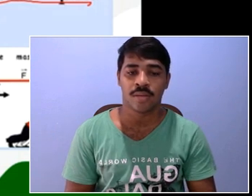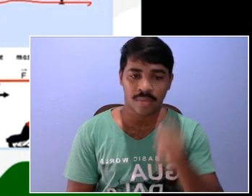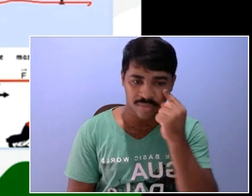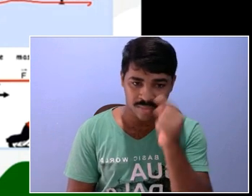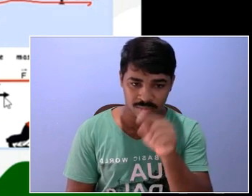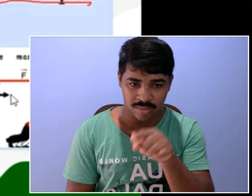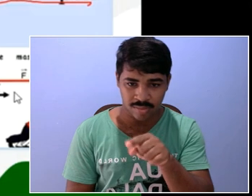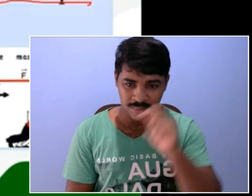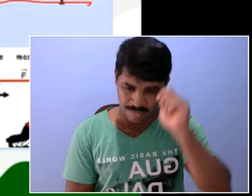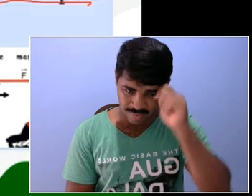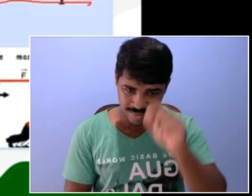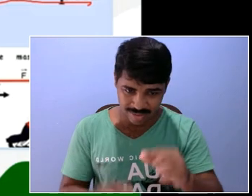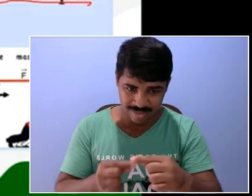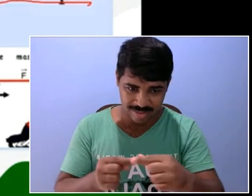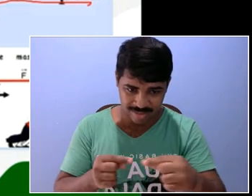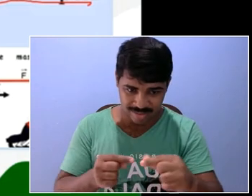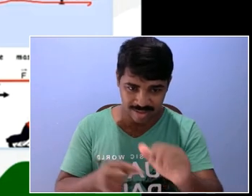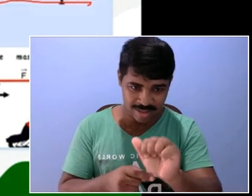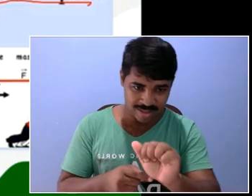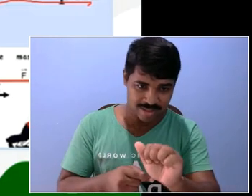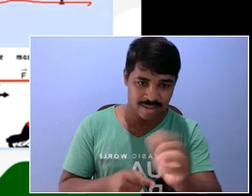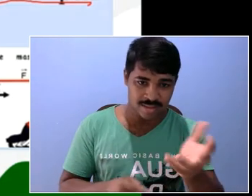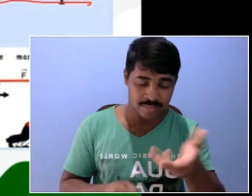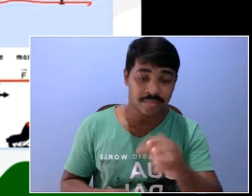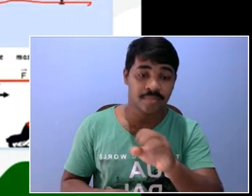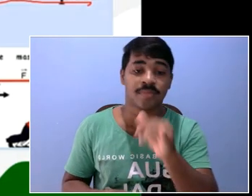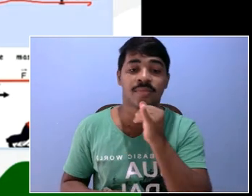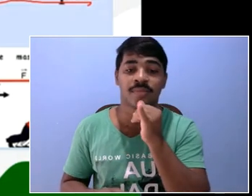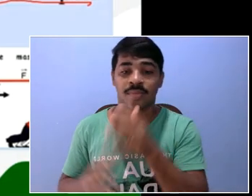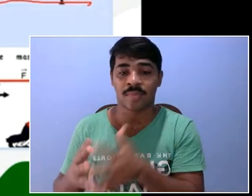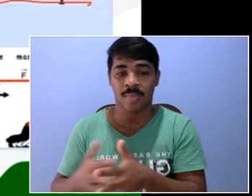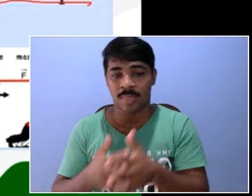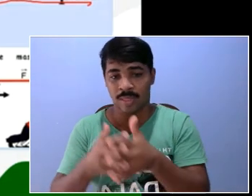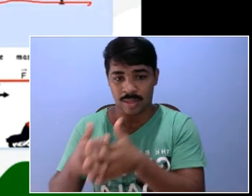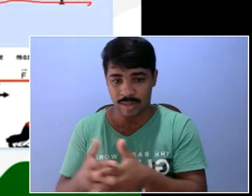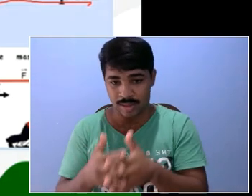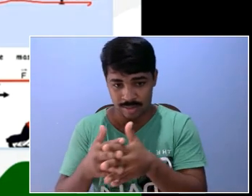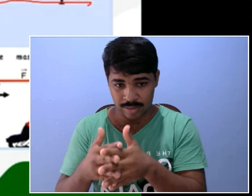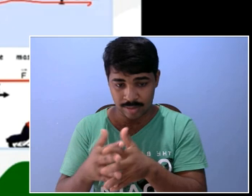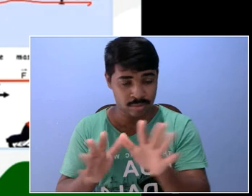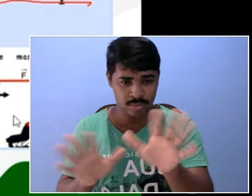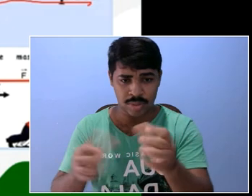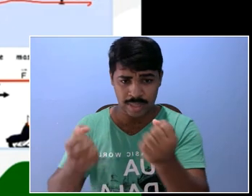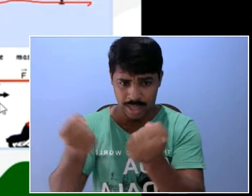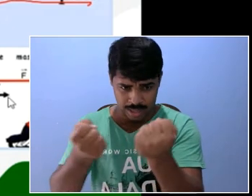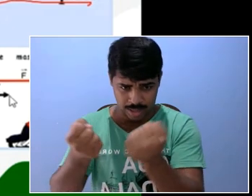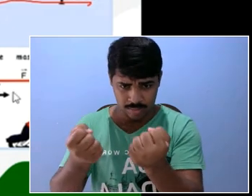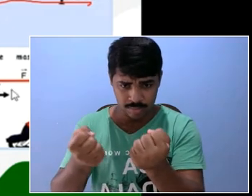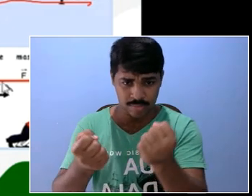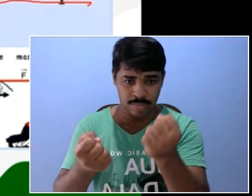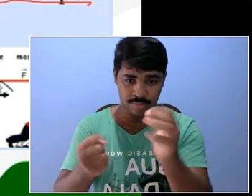sua intensidade. Se eu vou empurrar um carro com mais massa, aplicando a mesma força, são